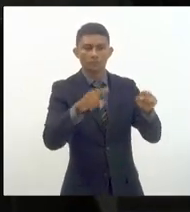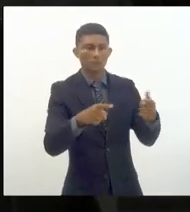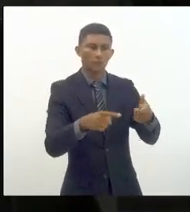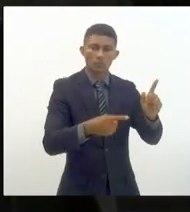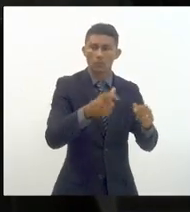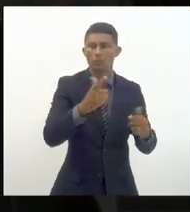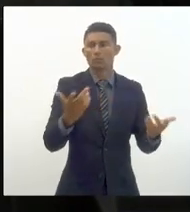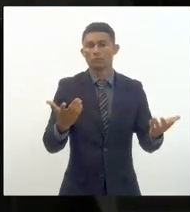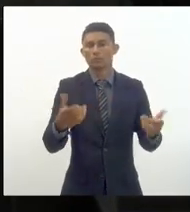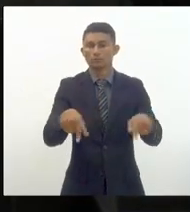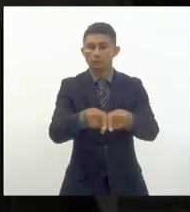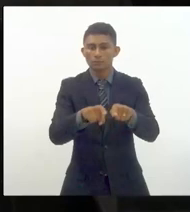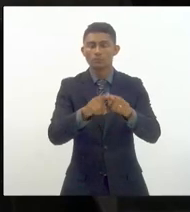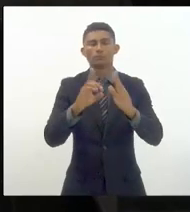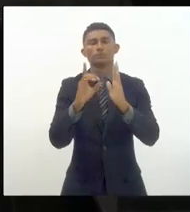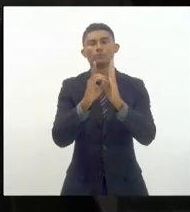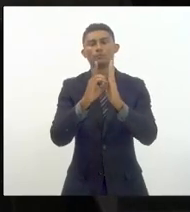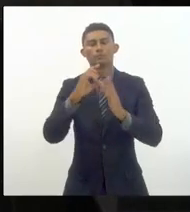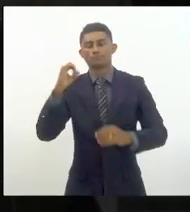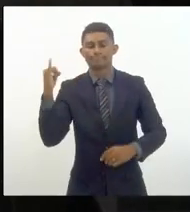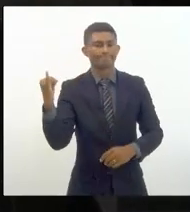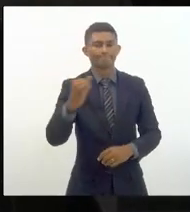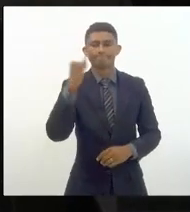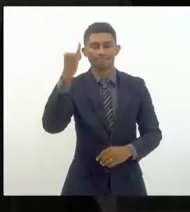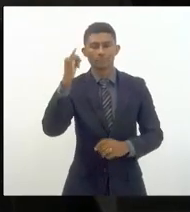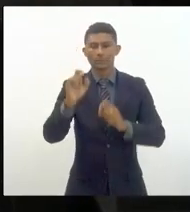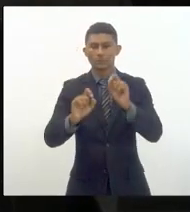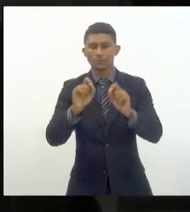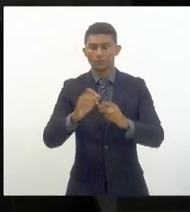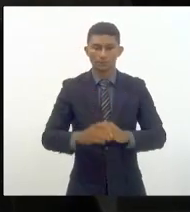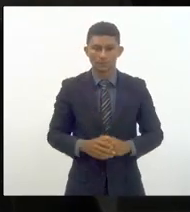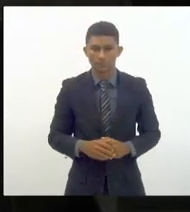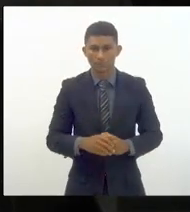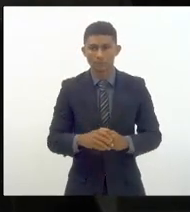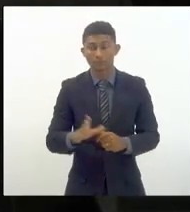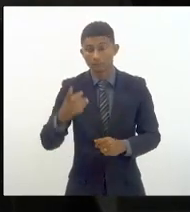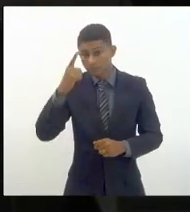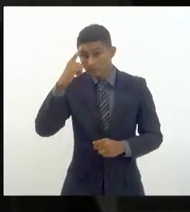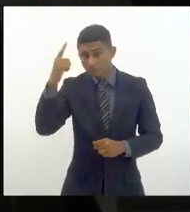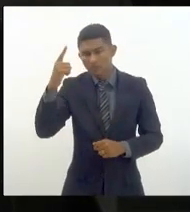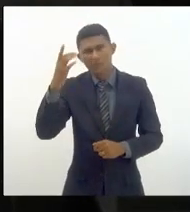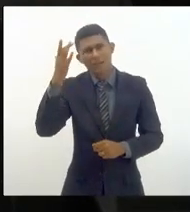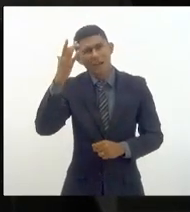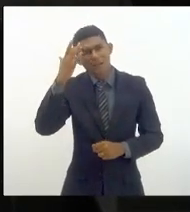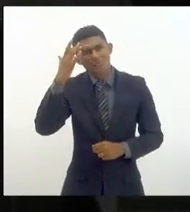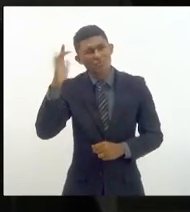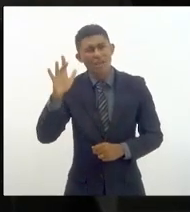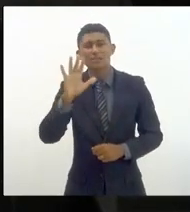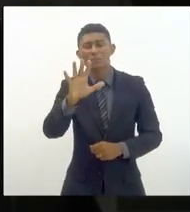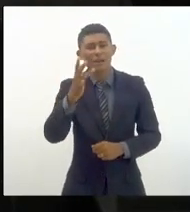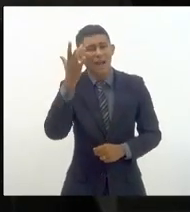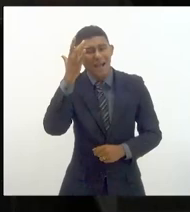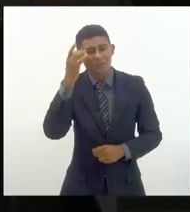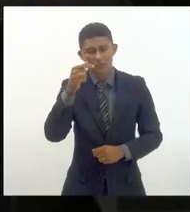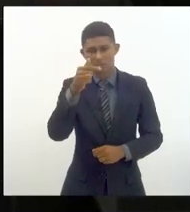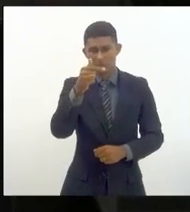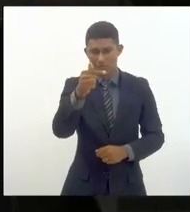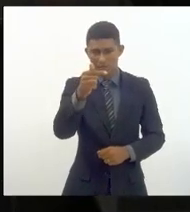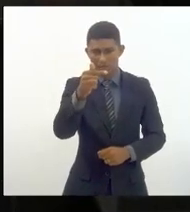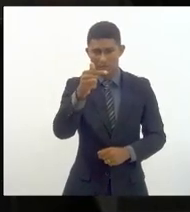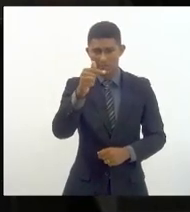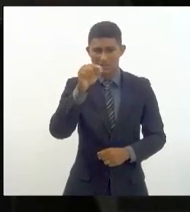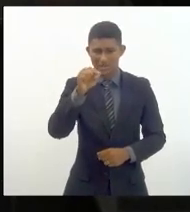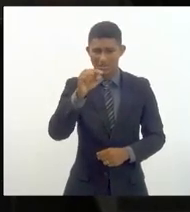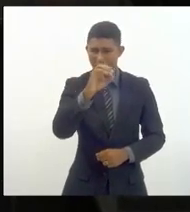E no caso do Detran é muito importante também lembrar eu não tenho bem certeza mas supera o número de sete mil